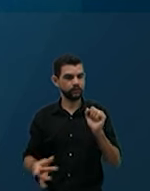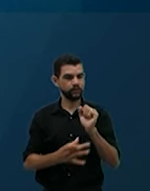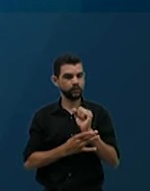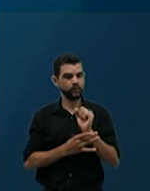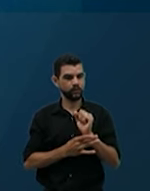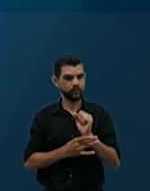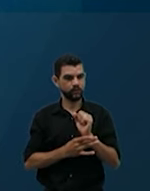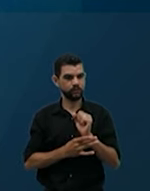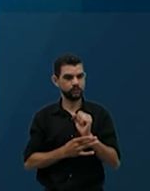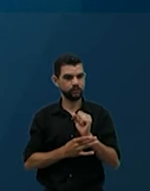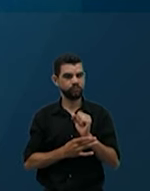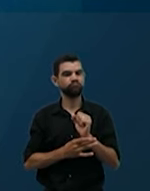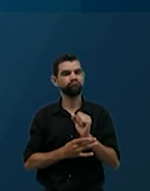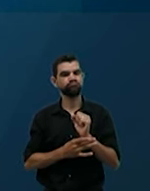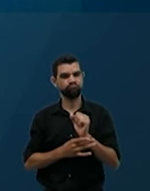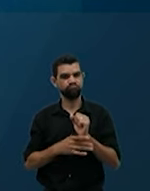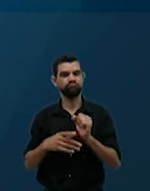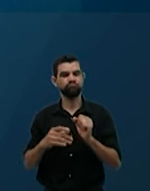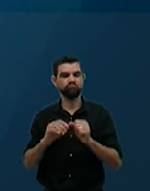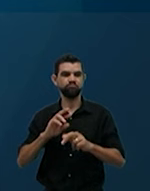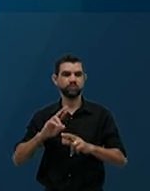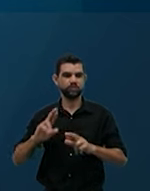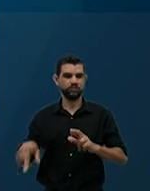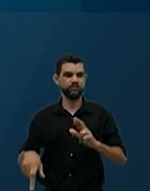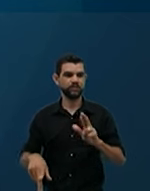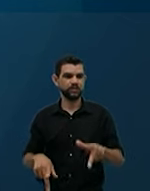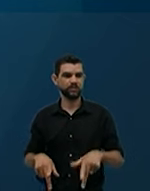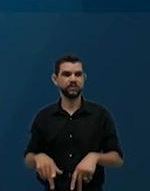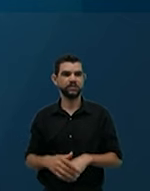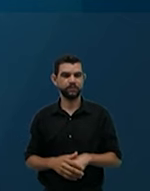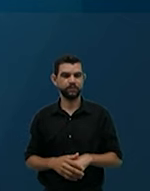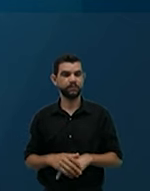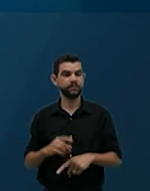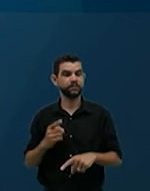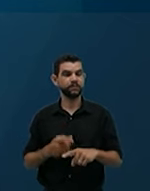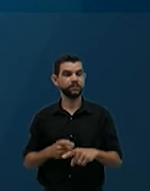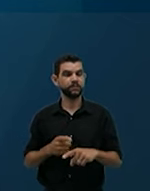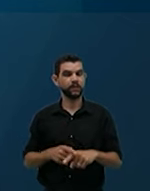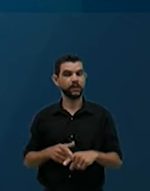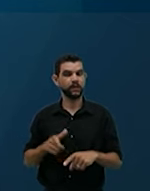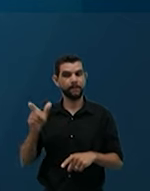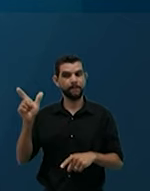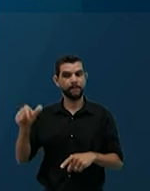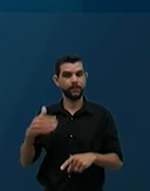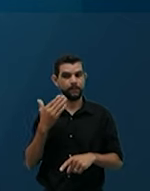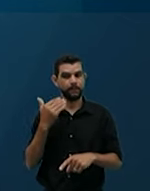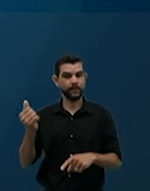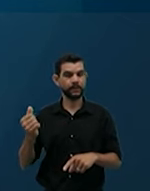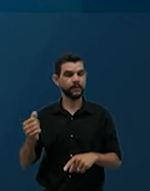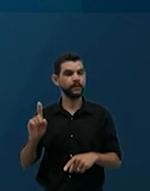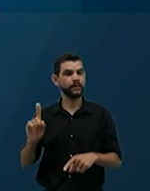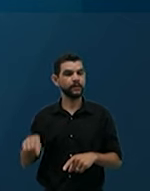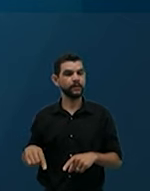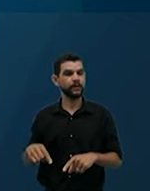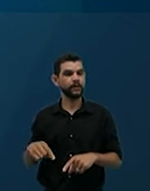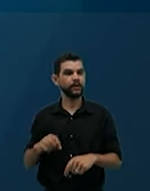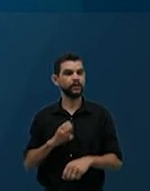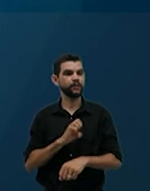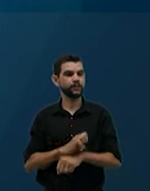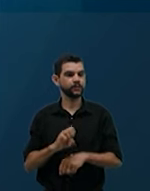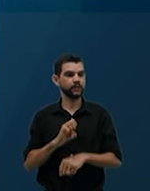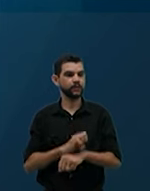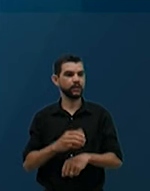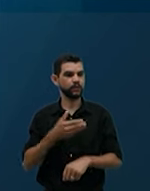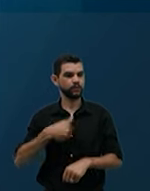uma coisa diferente. Outra coisa diferente é o fato de que o impetrante é o Estado, quando normalmente o Estado figura no outro polo do processo, né, do